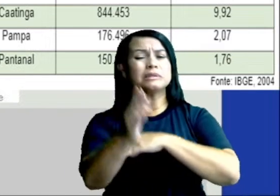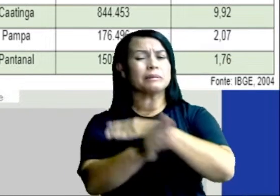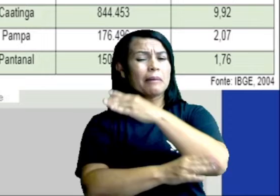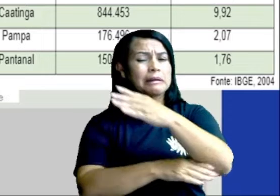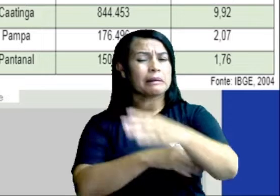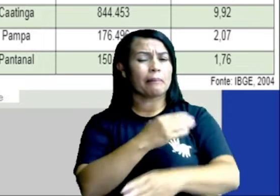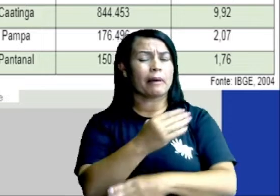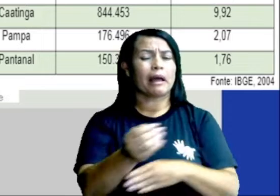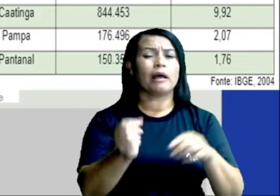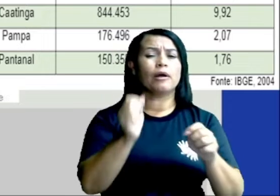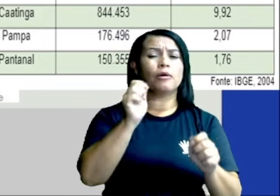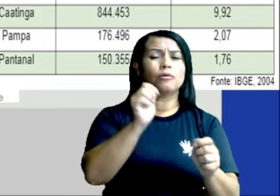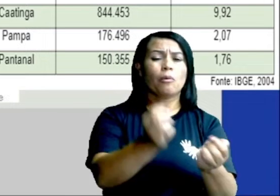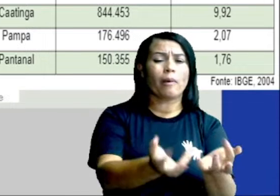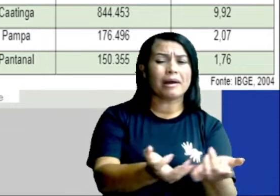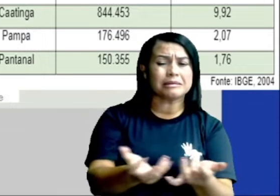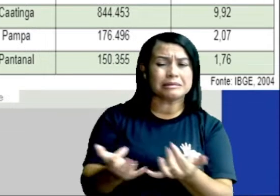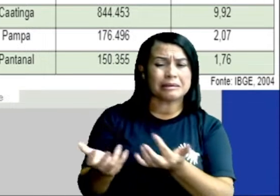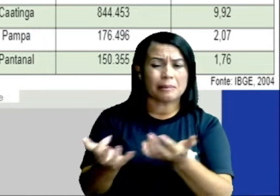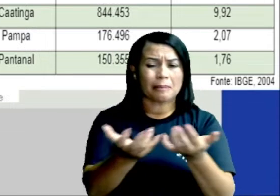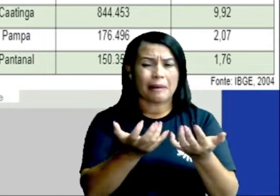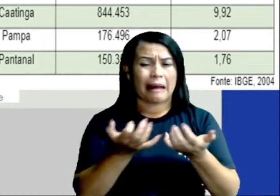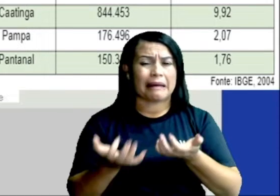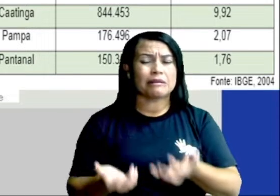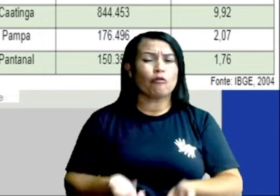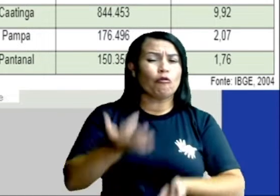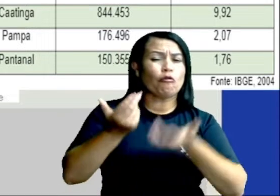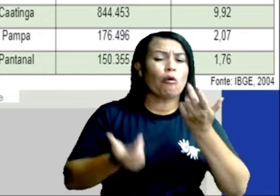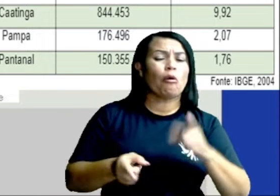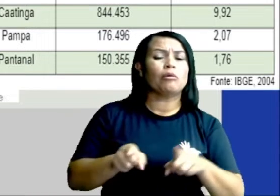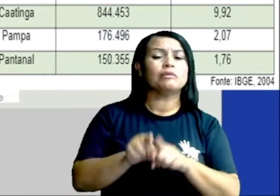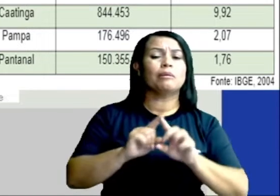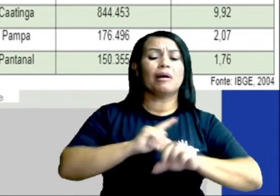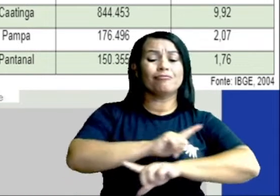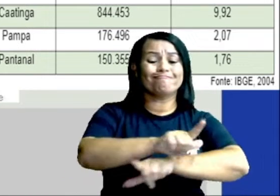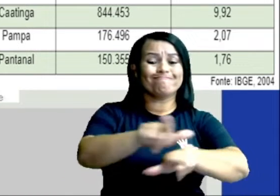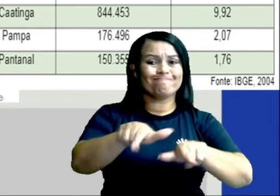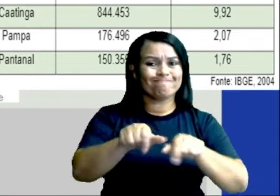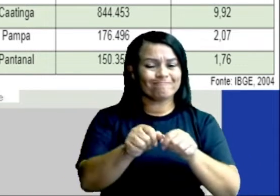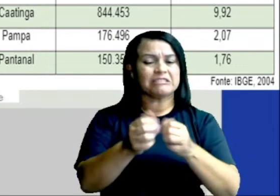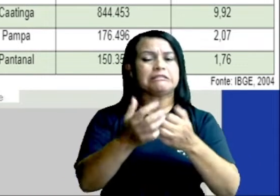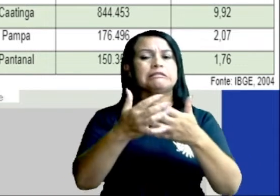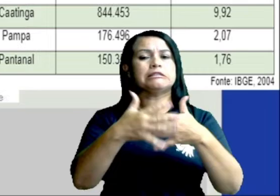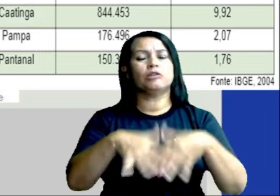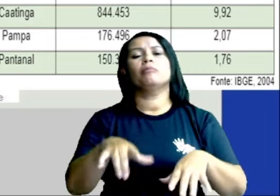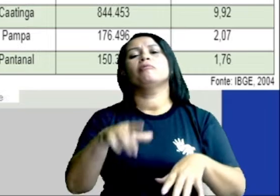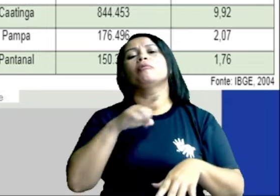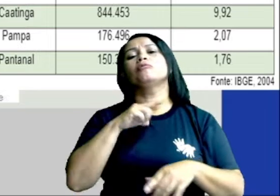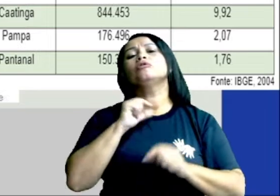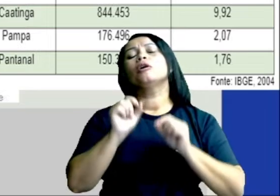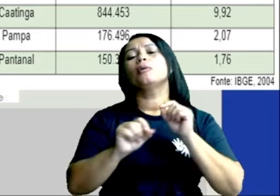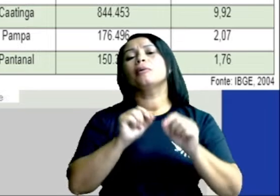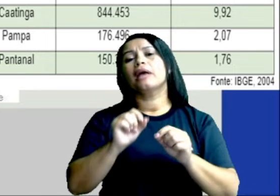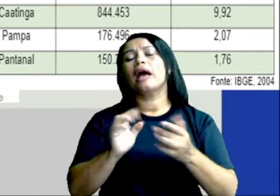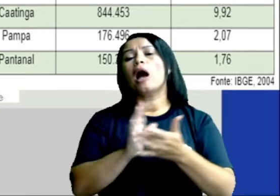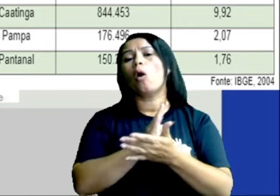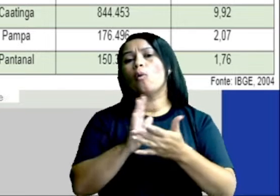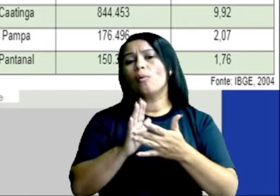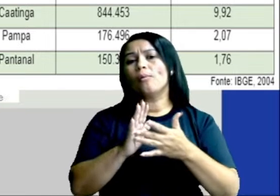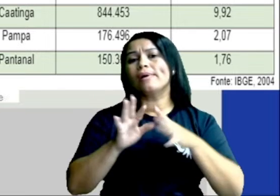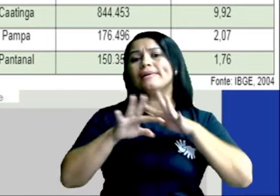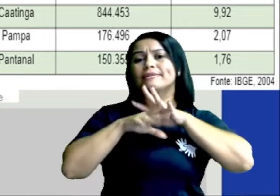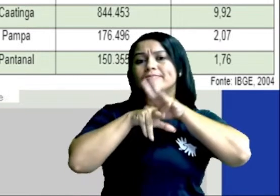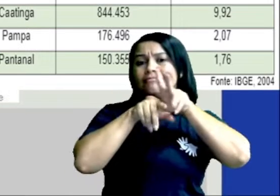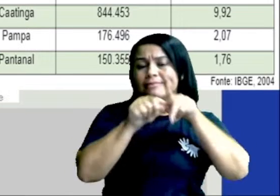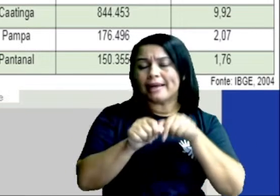das queimadas, da destruição desses domínios vegetais, naturalmente você vai ter uma grande extinção, né, de espécies em nosso